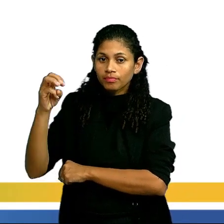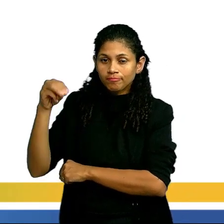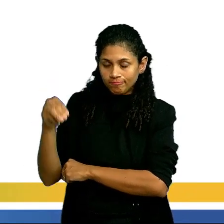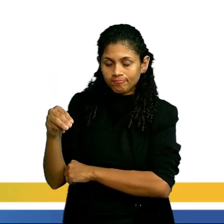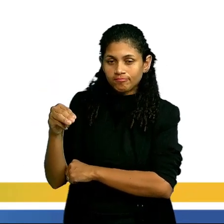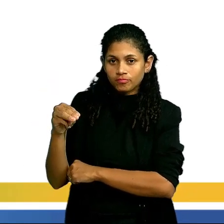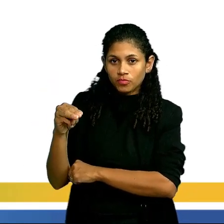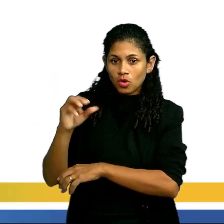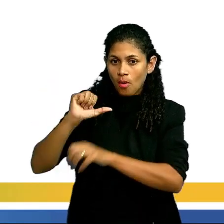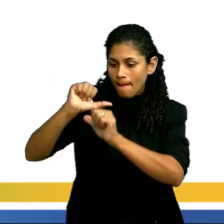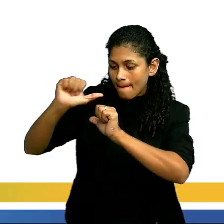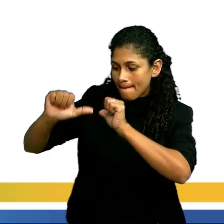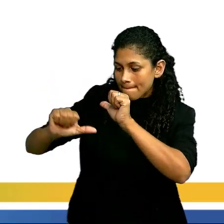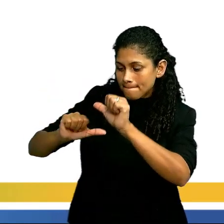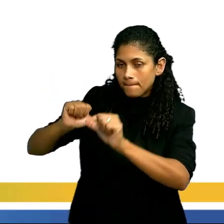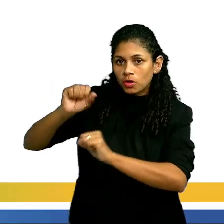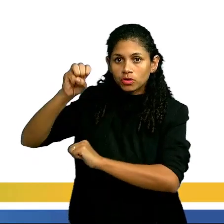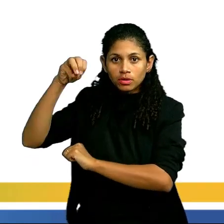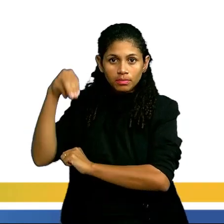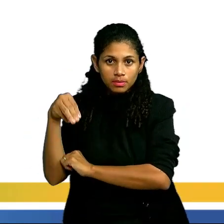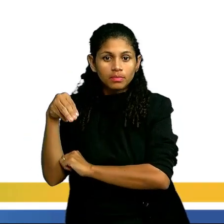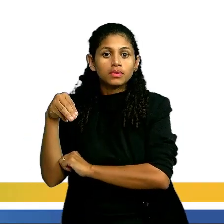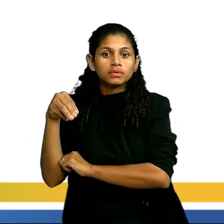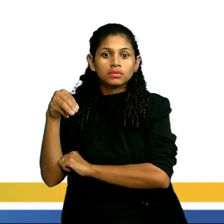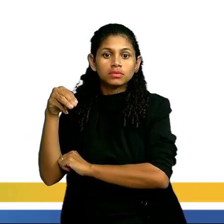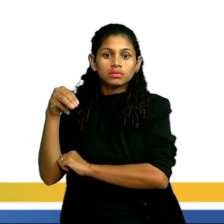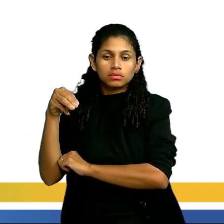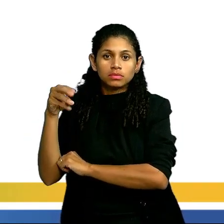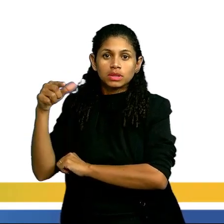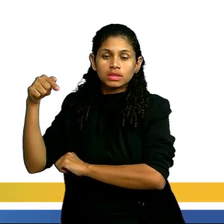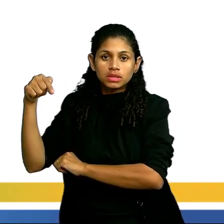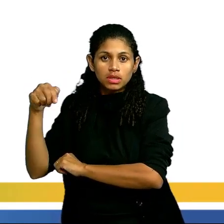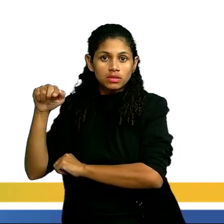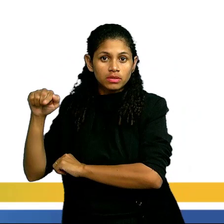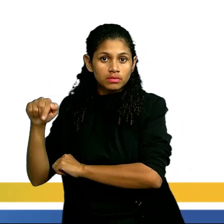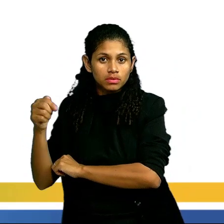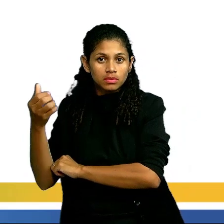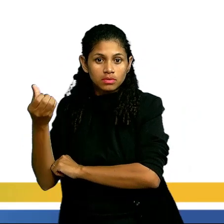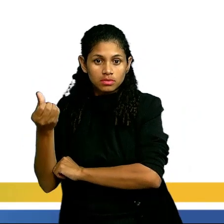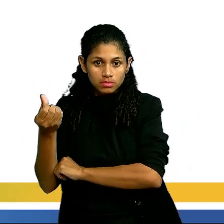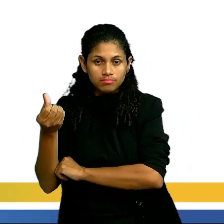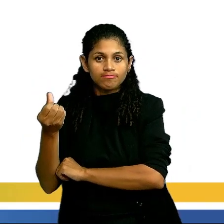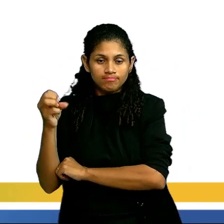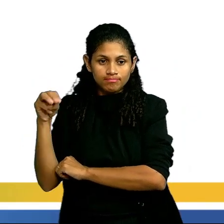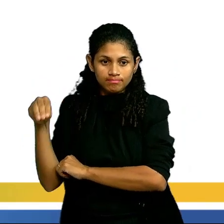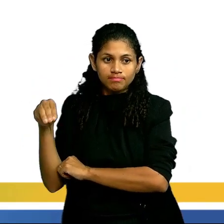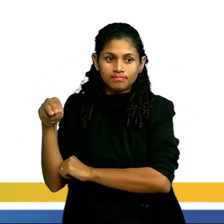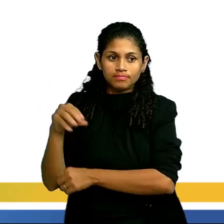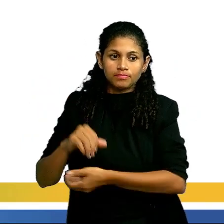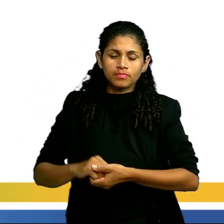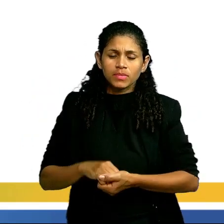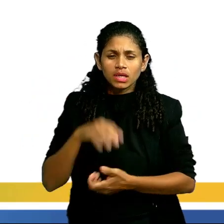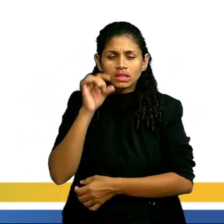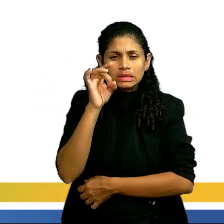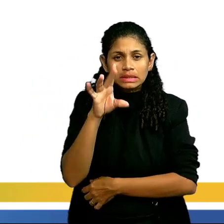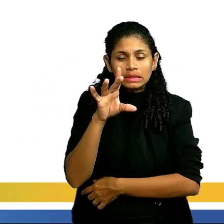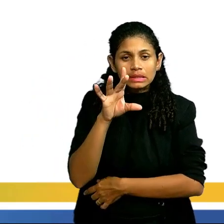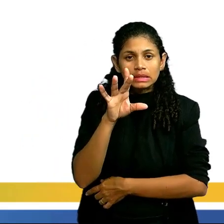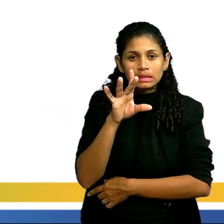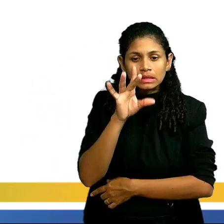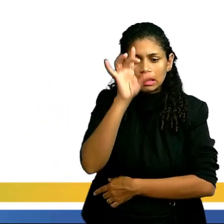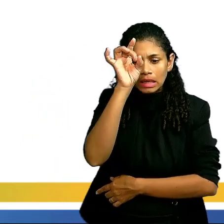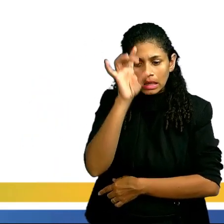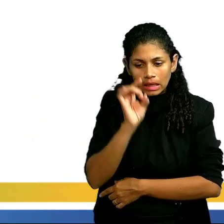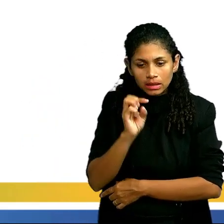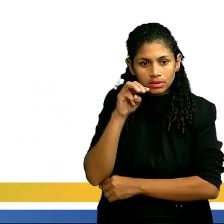ele vai ser 7,6 metros. Se cada metro linear gastam-se